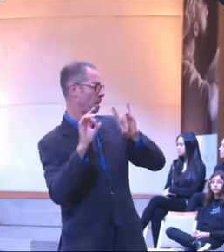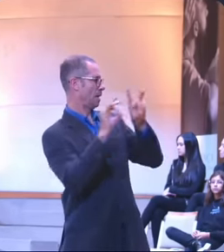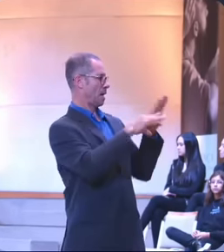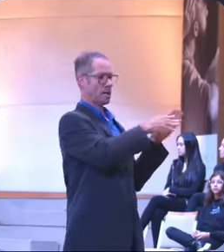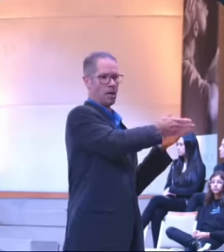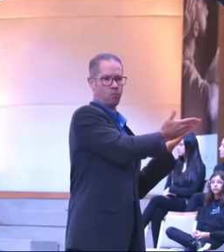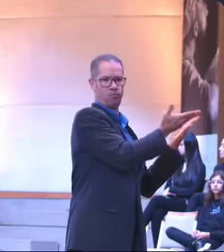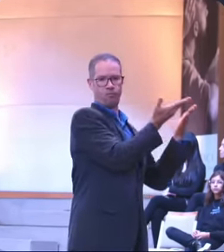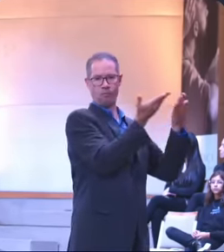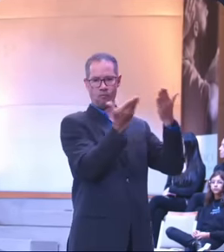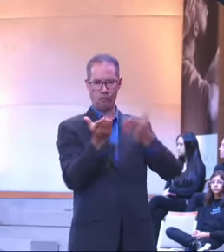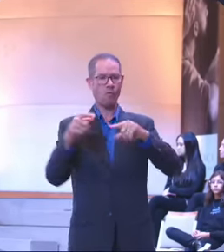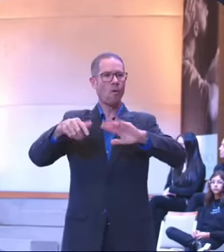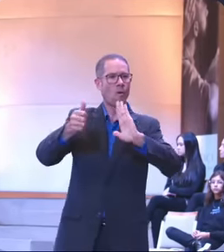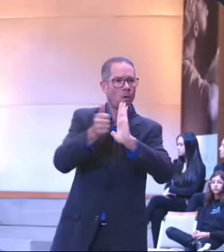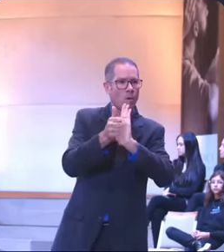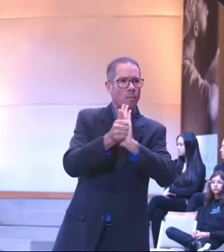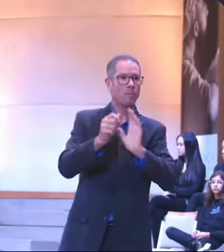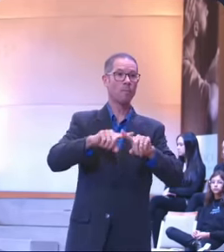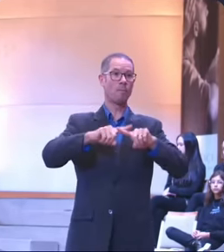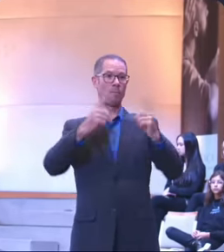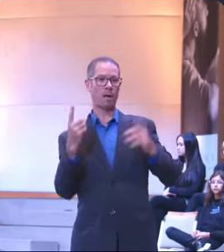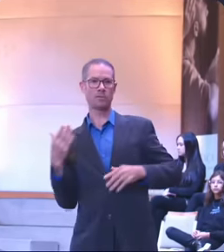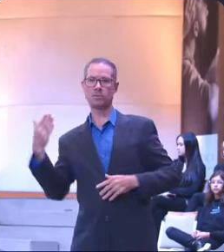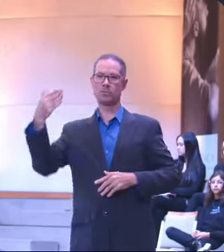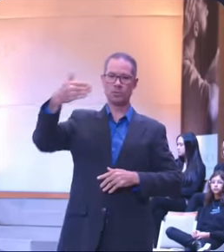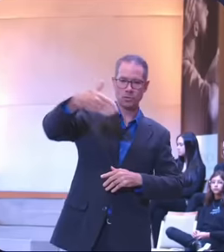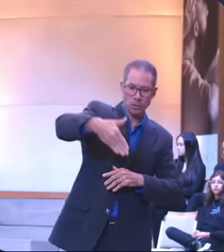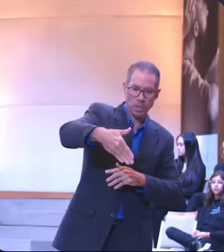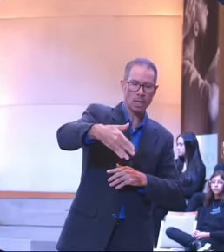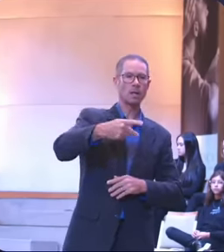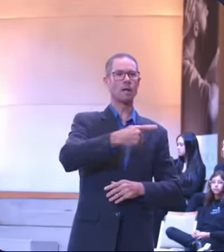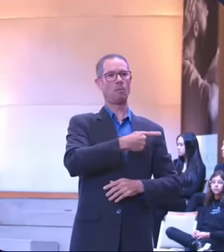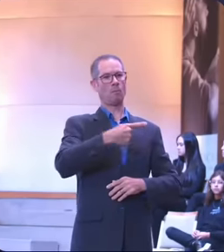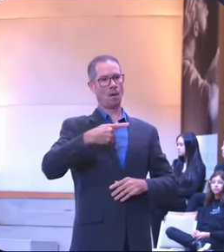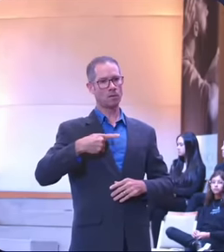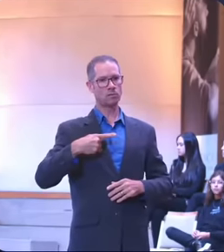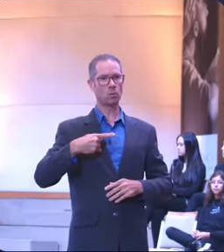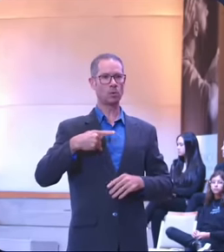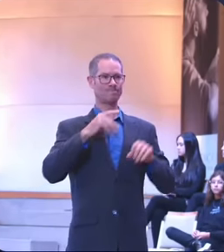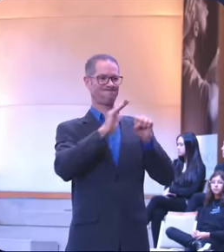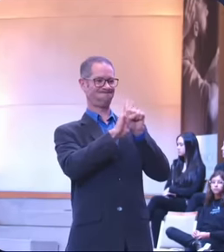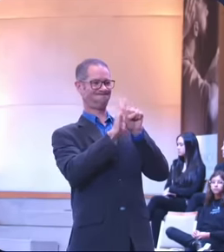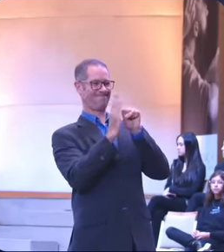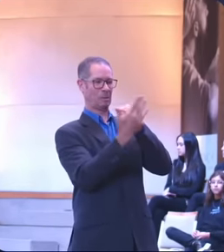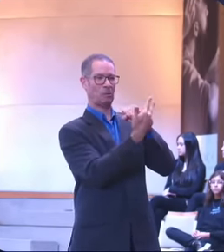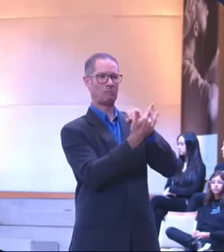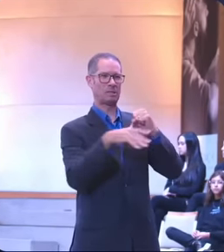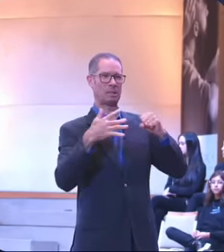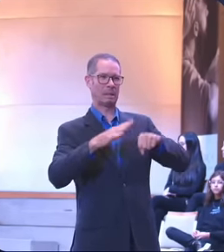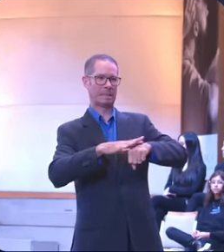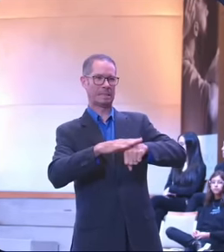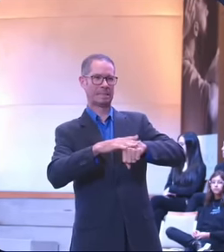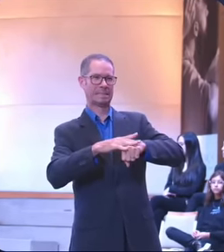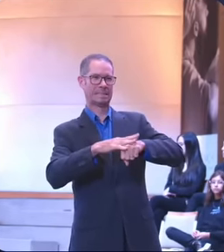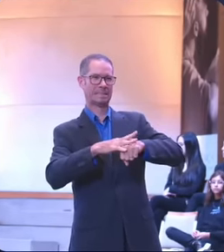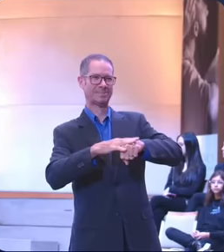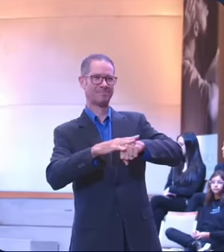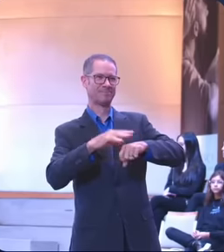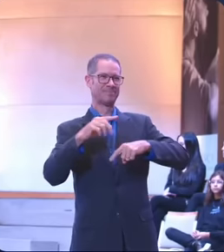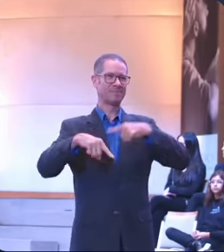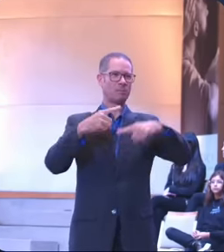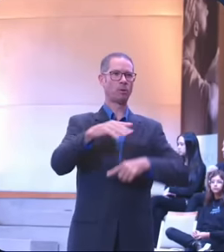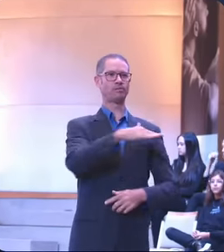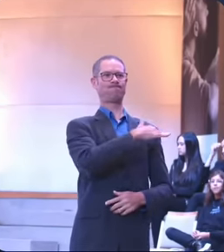cá. Só que quando eles chegaram aqui, o pastor pegou Covid e logo